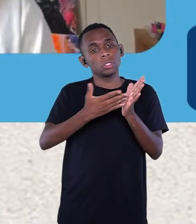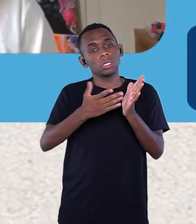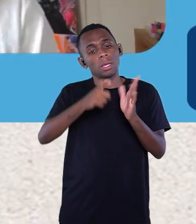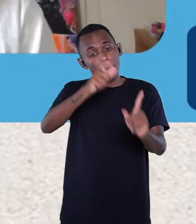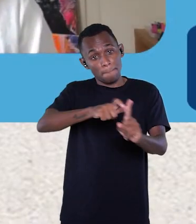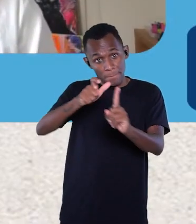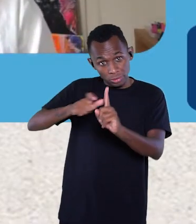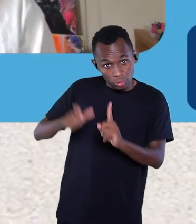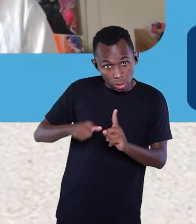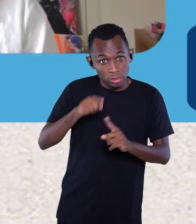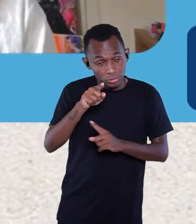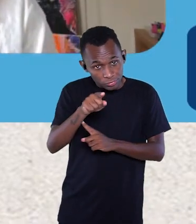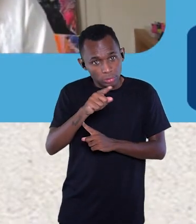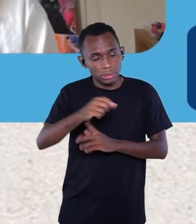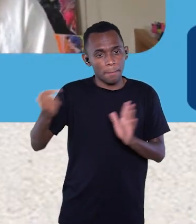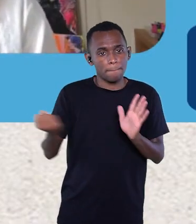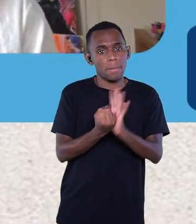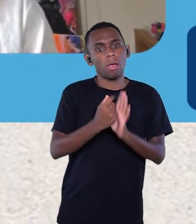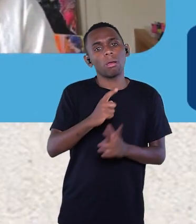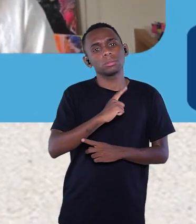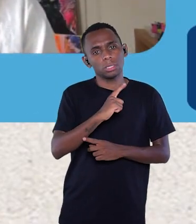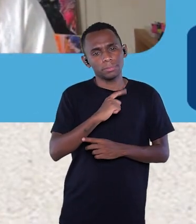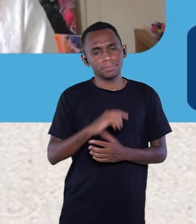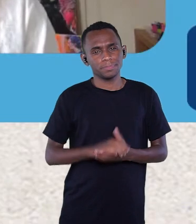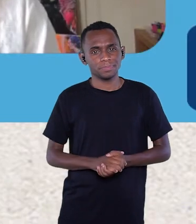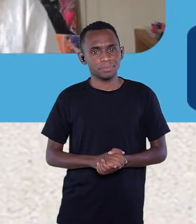desses personagens que marcam.